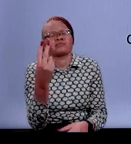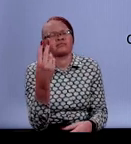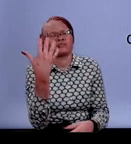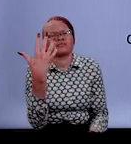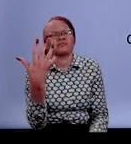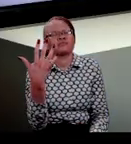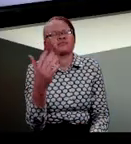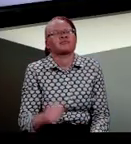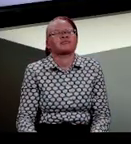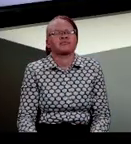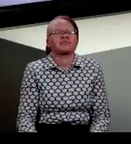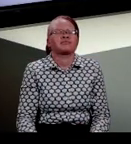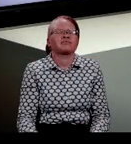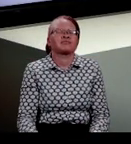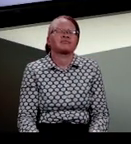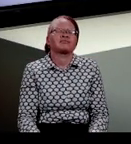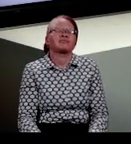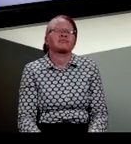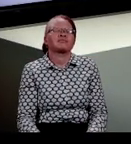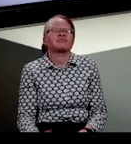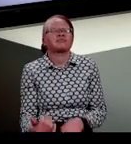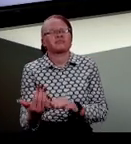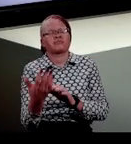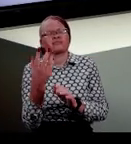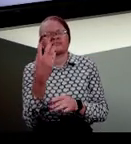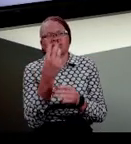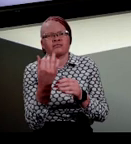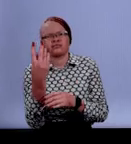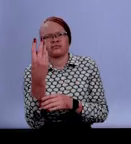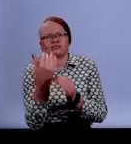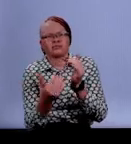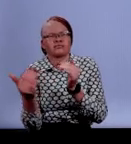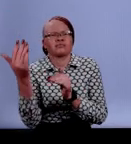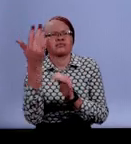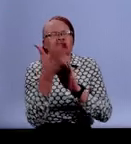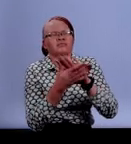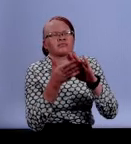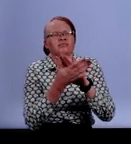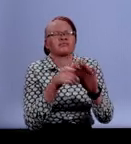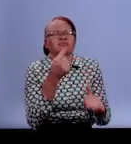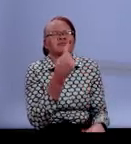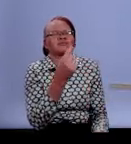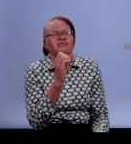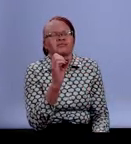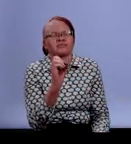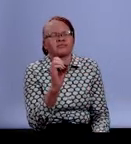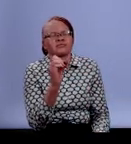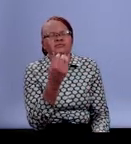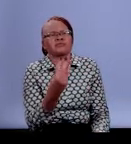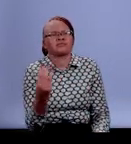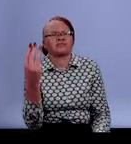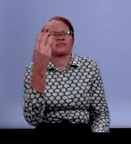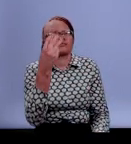14.625 a potência de base 10 nós temos aqui desde elevada